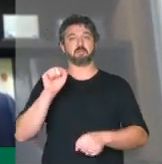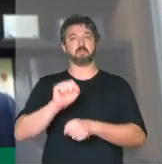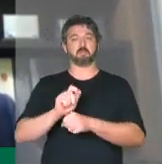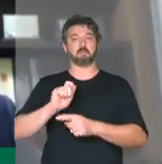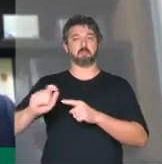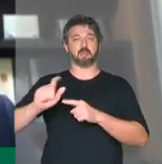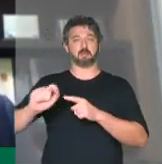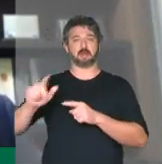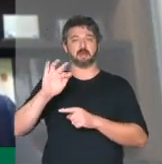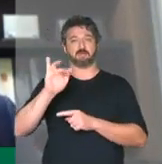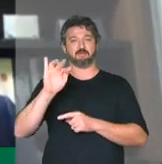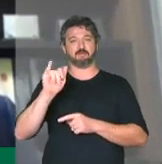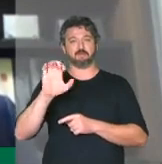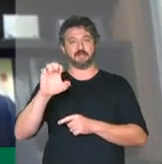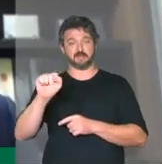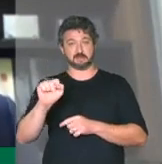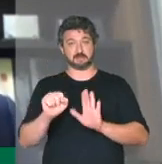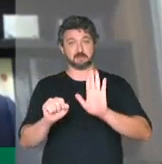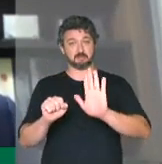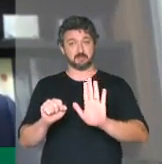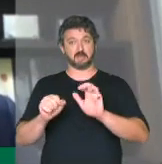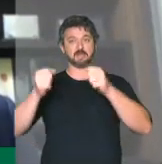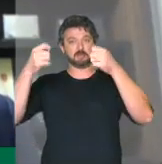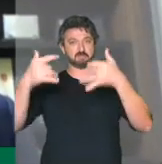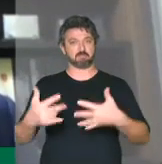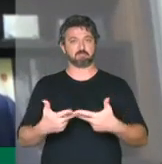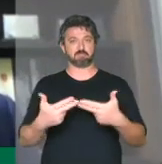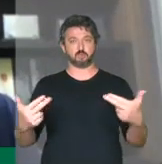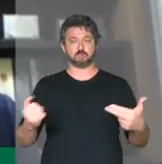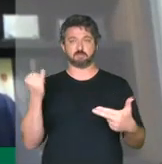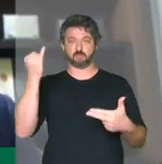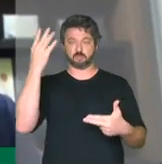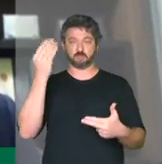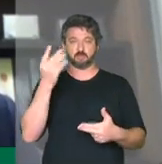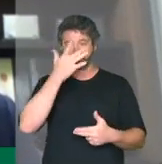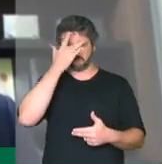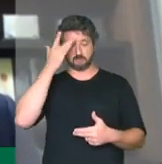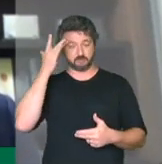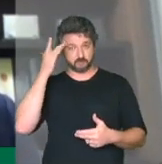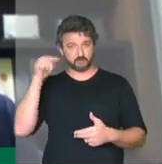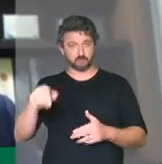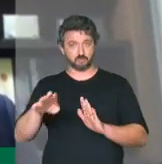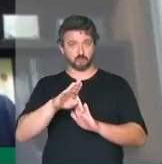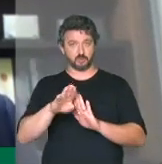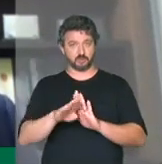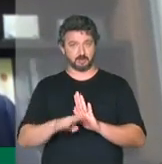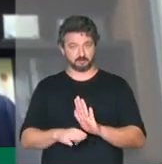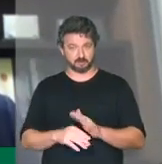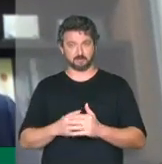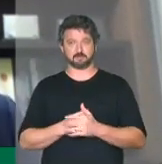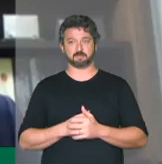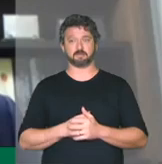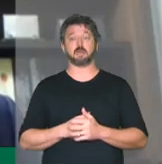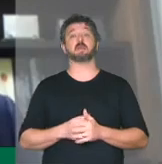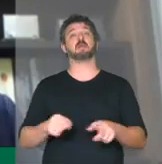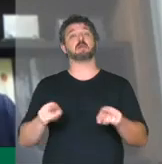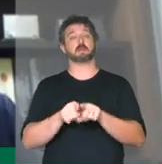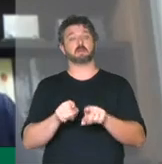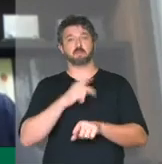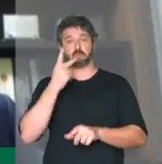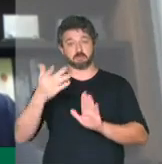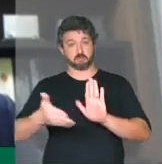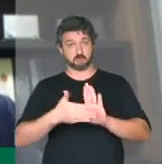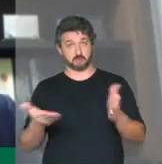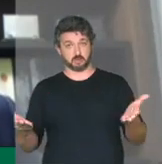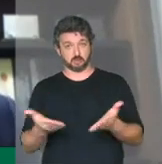do pagamento do FIES, mas sem esclarecer pontos importantes aos beneficiários desse programa. Ressalto que essa